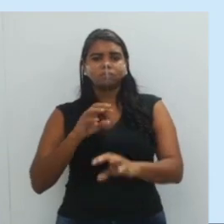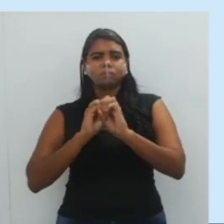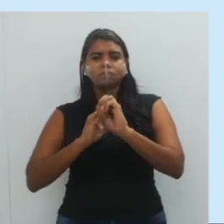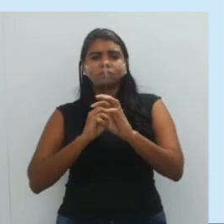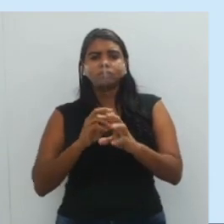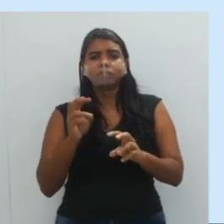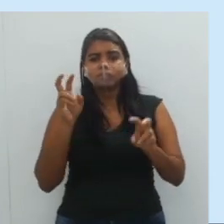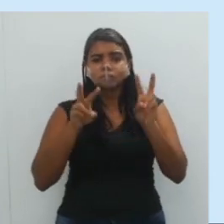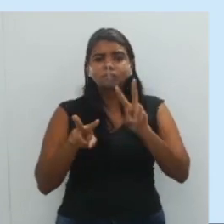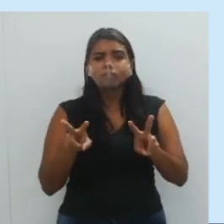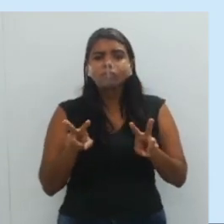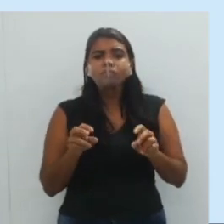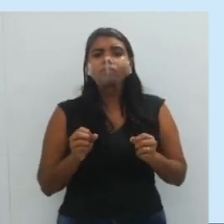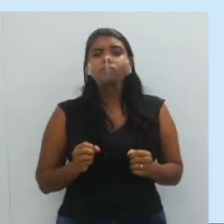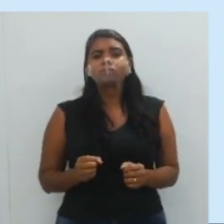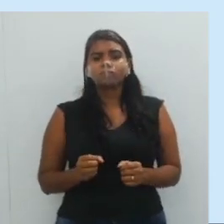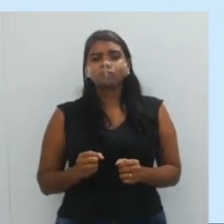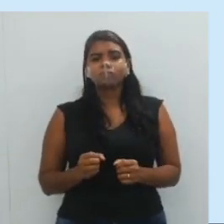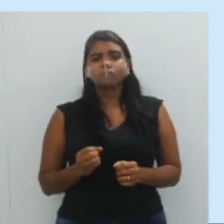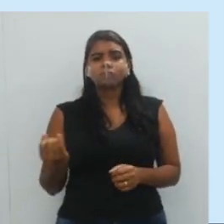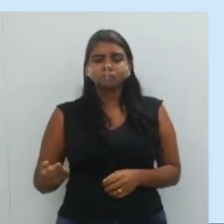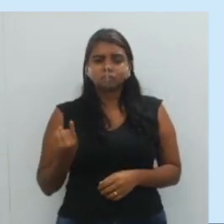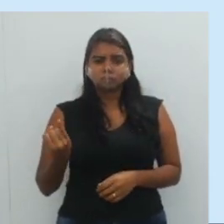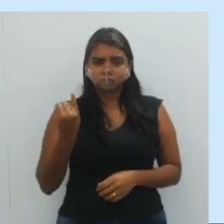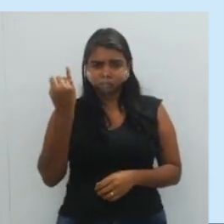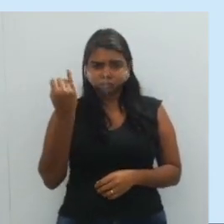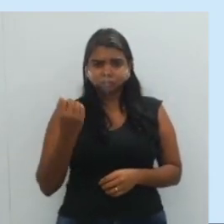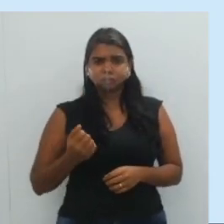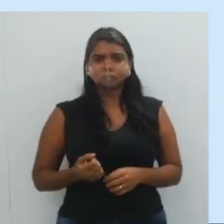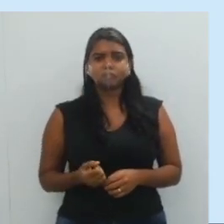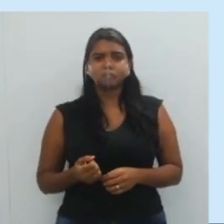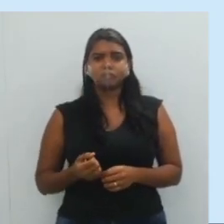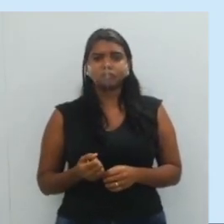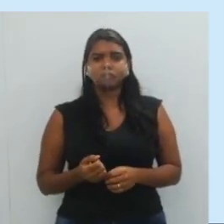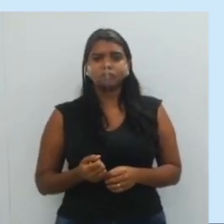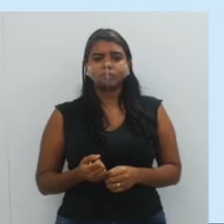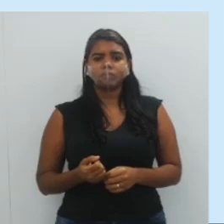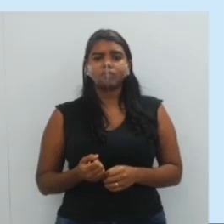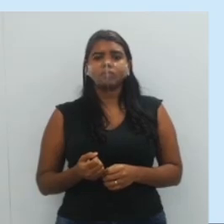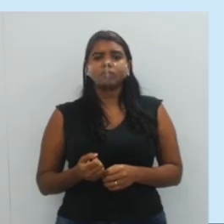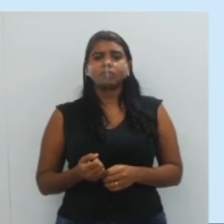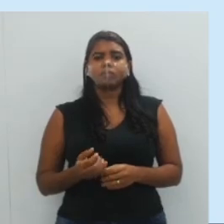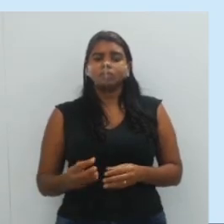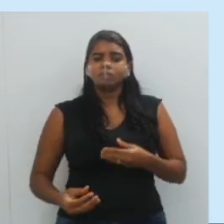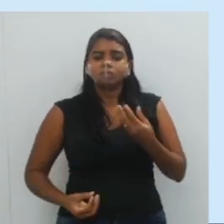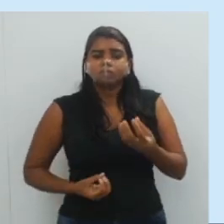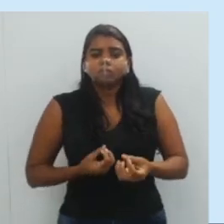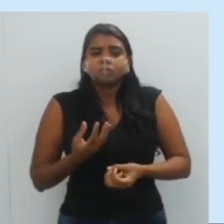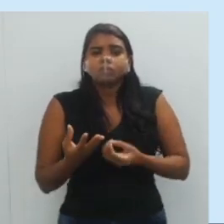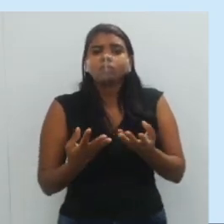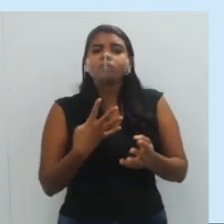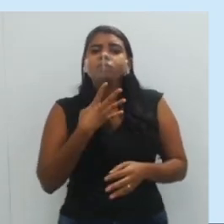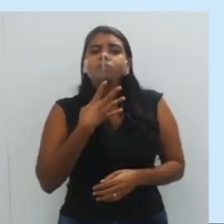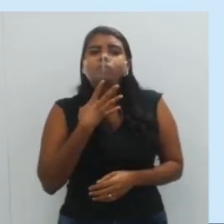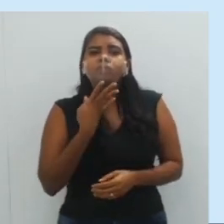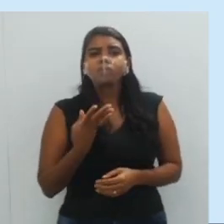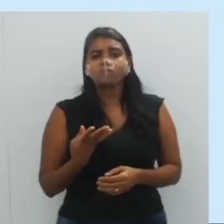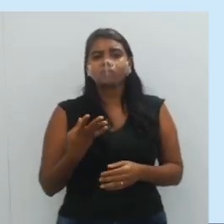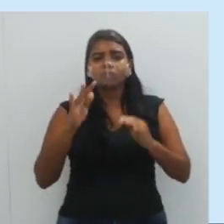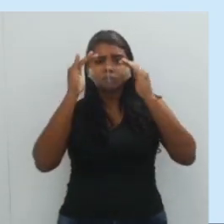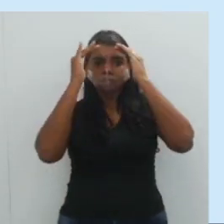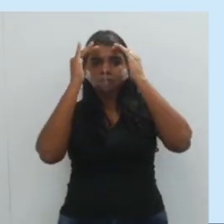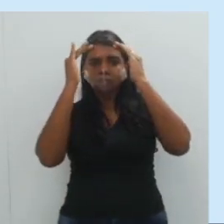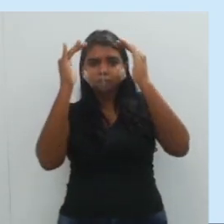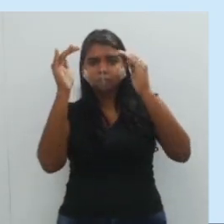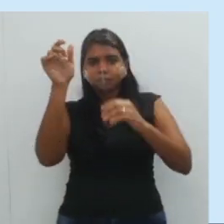visa justamente isso. Um dos pontos que ele visa, aliás, formar, fornecer um conhecimento ético